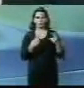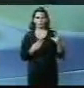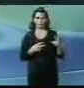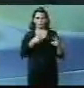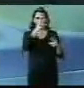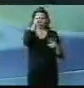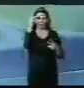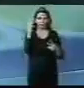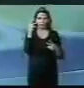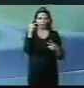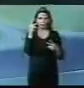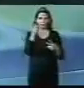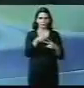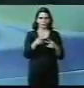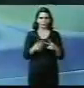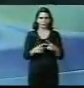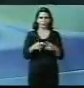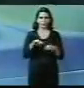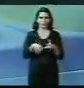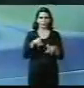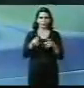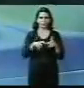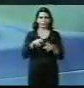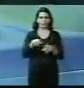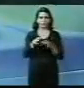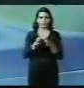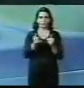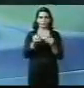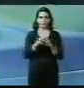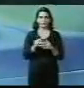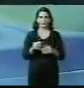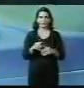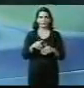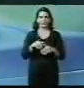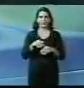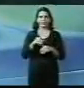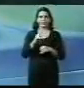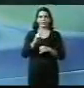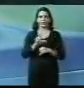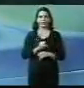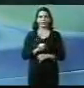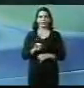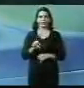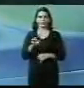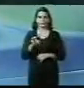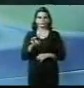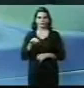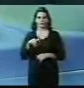à rede, dois computadores internos à rede, solicitam o site uol.com.br,